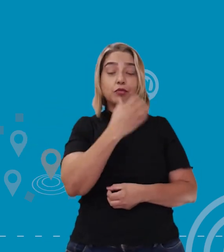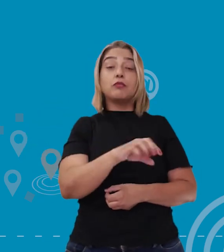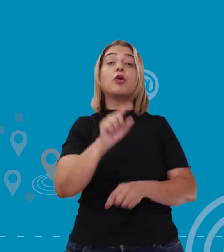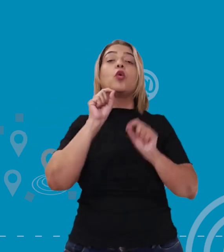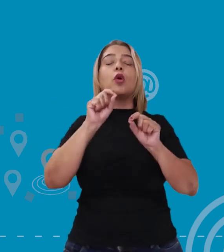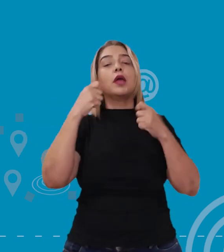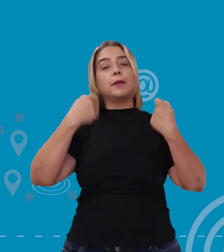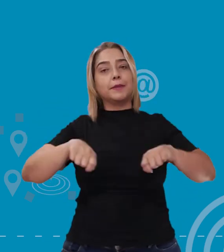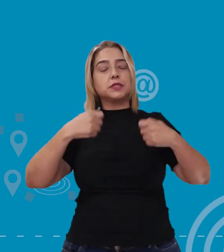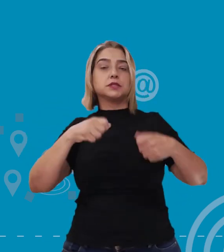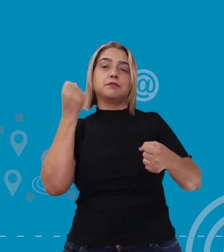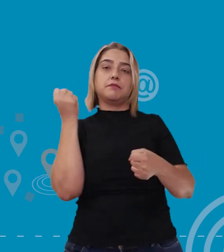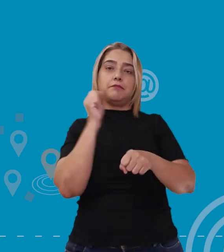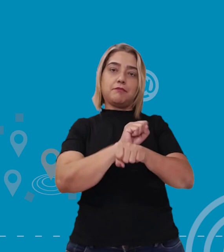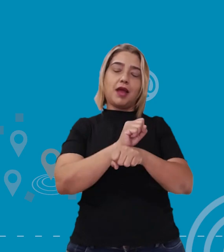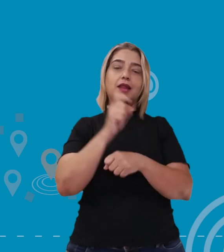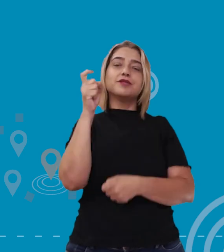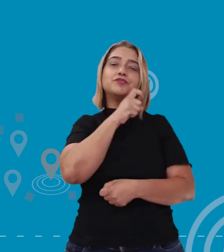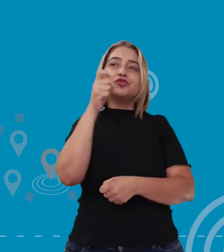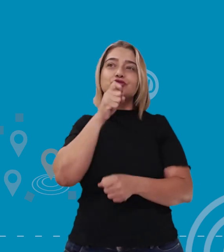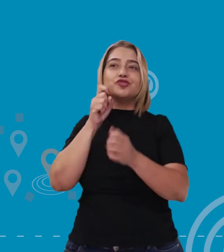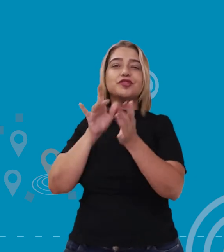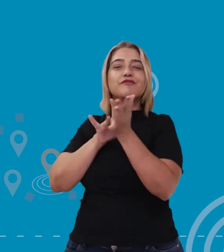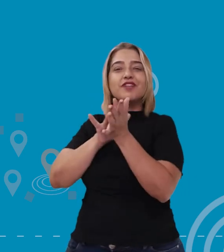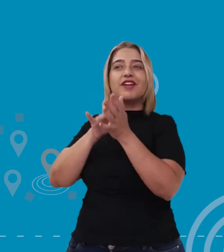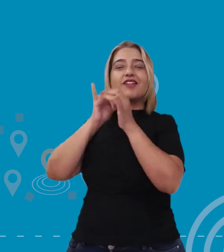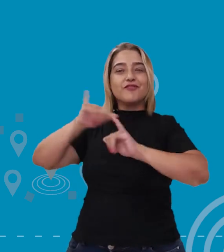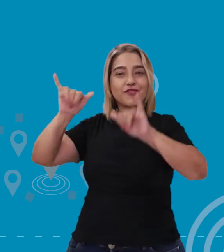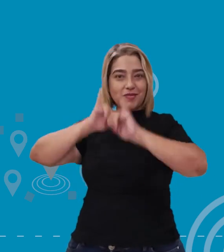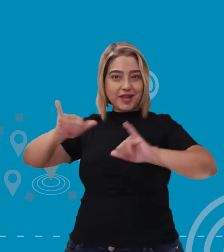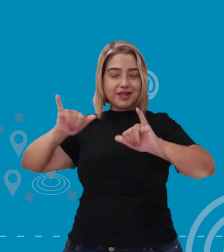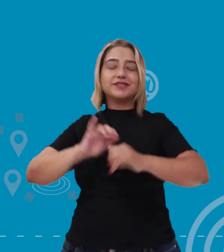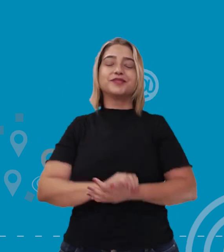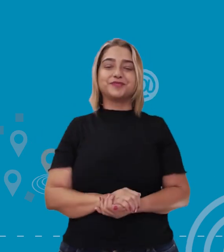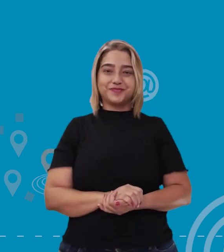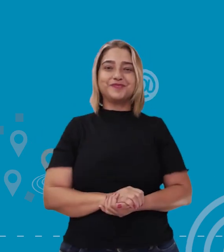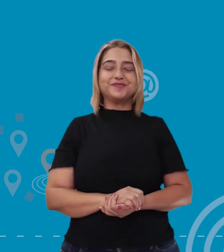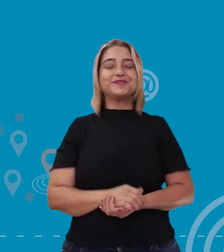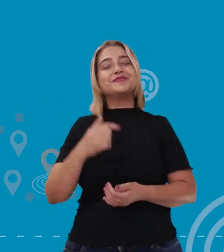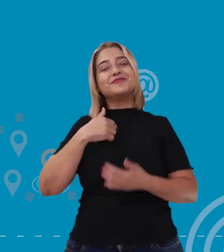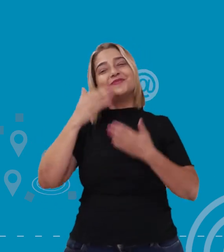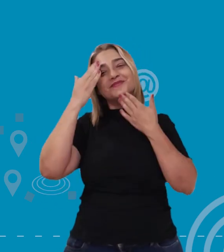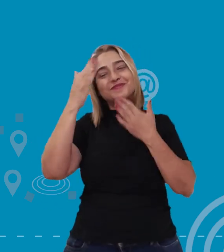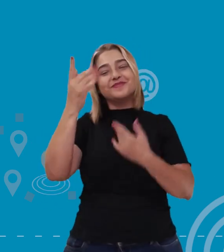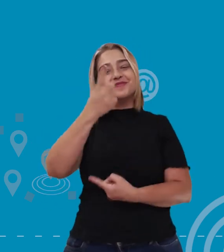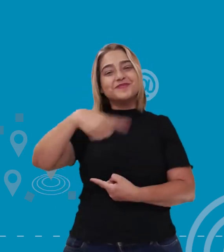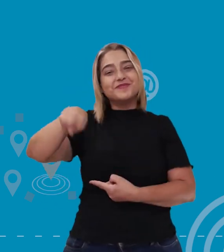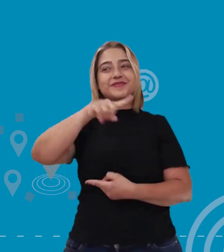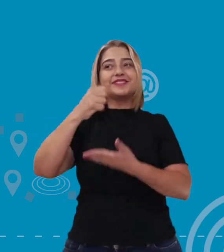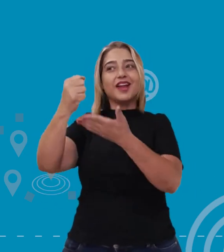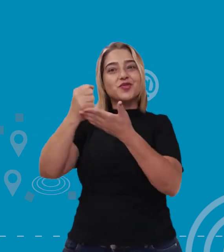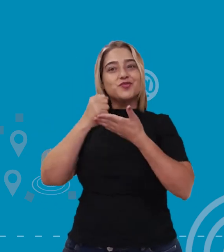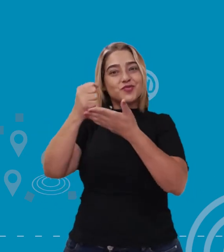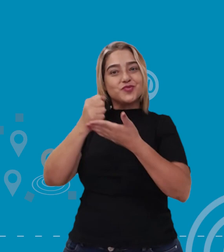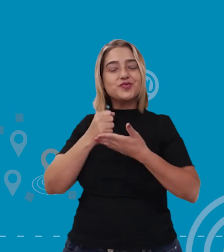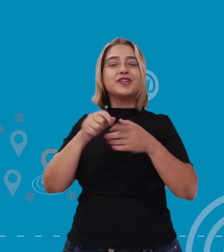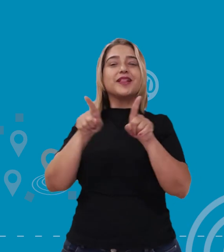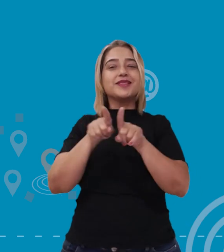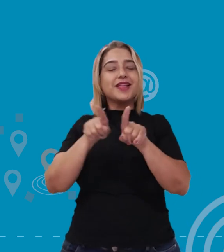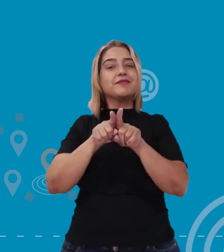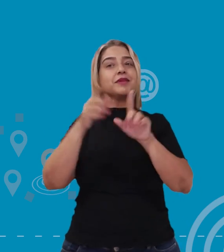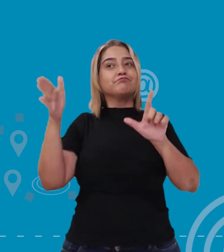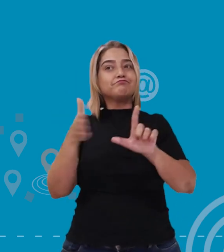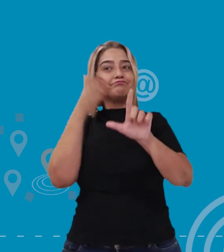aí. Agradecemos a participação de todos que contribuíram conosco e participaram da série